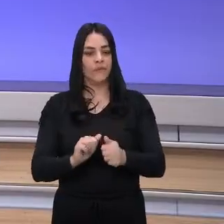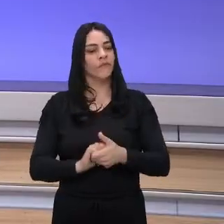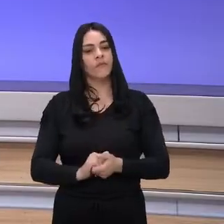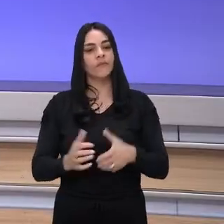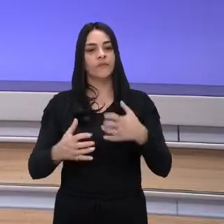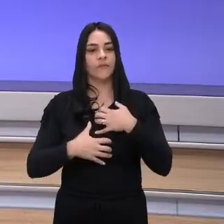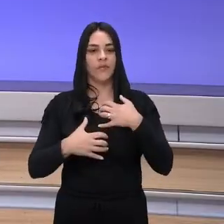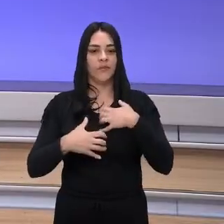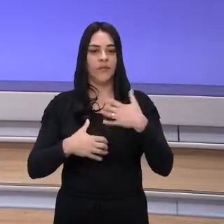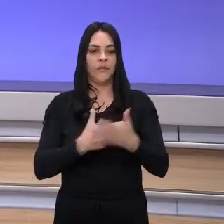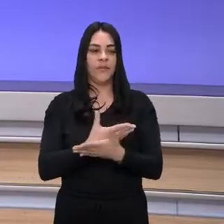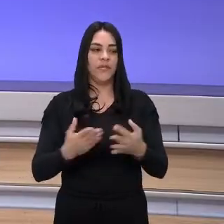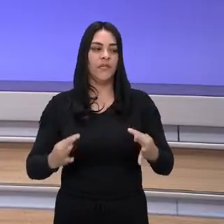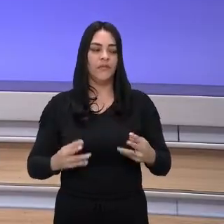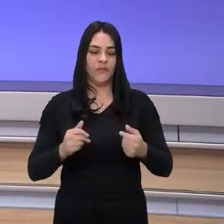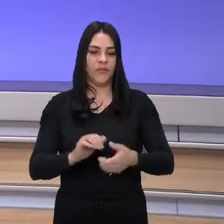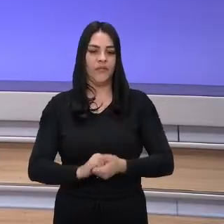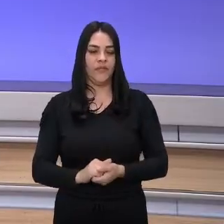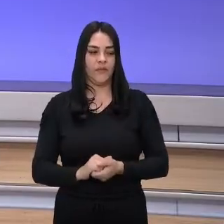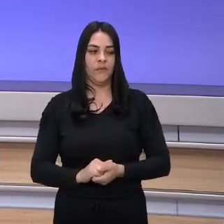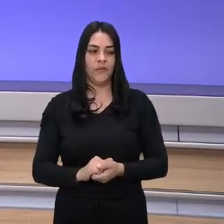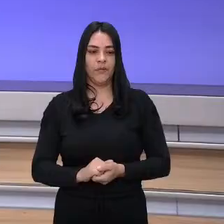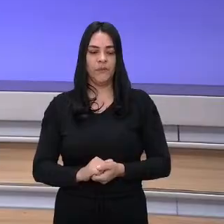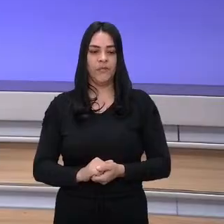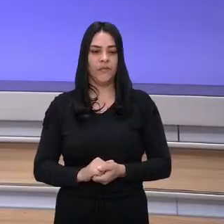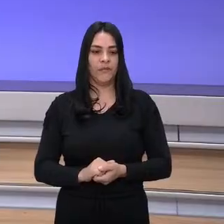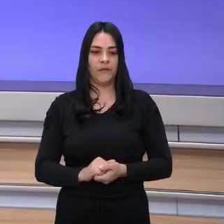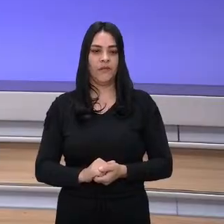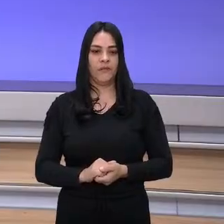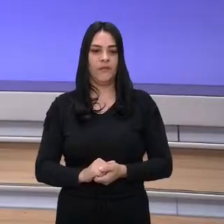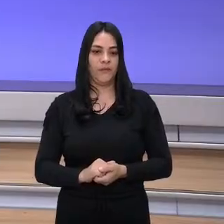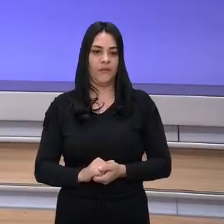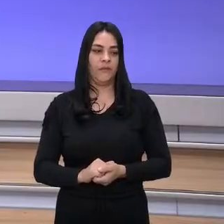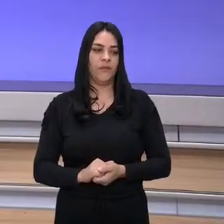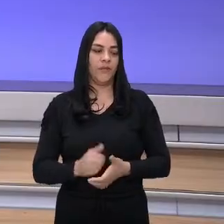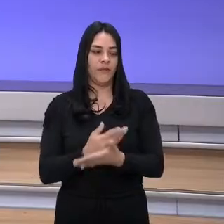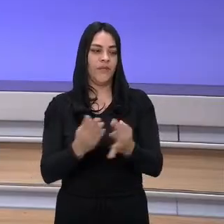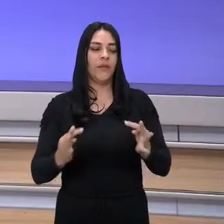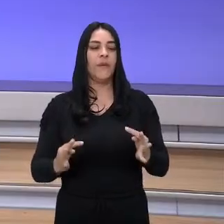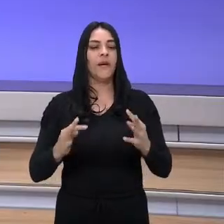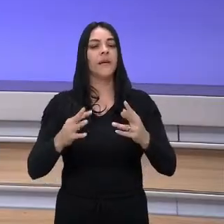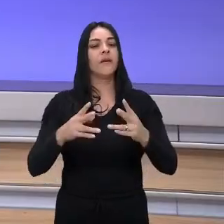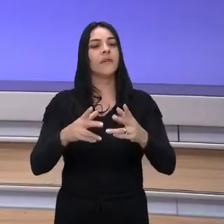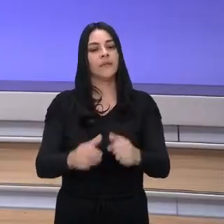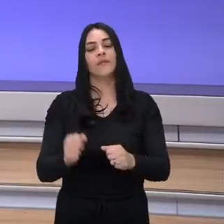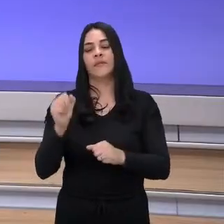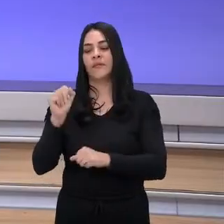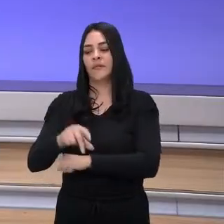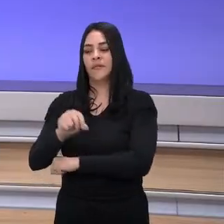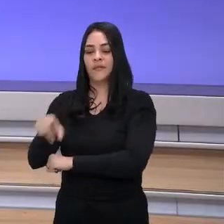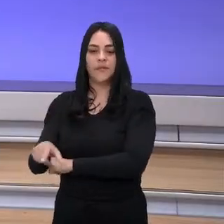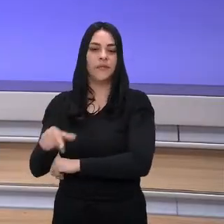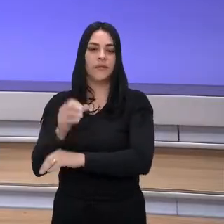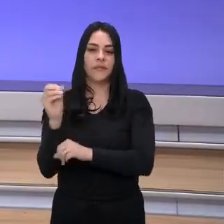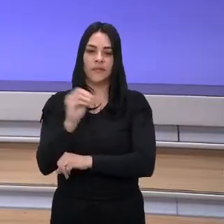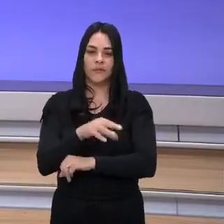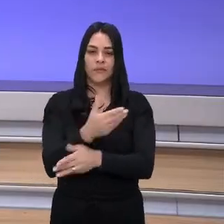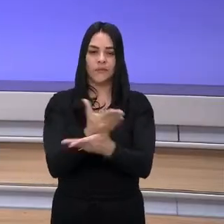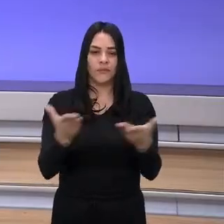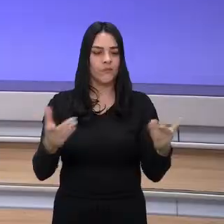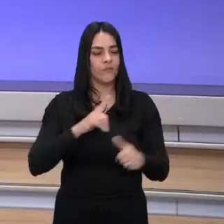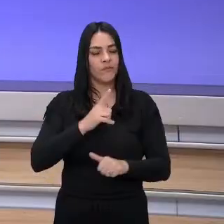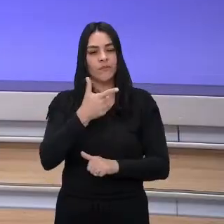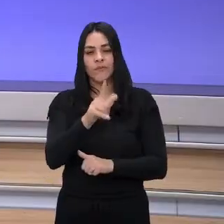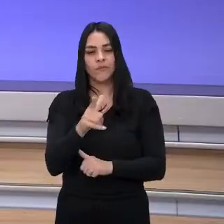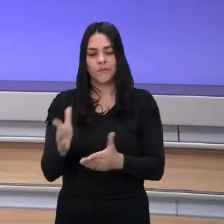forma correta. Como? Através de pátios de compostagem. né? É algo que nós não temos. Nós não